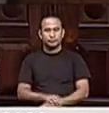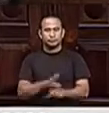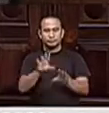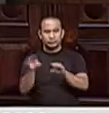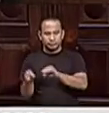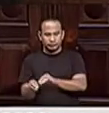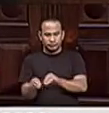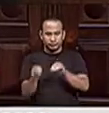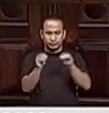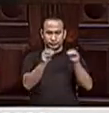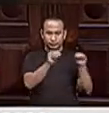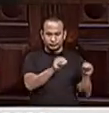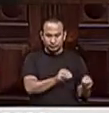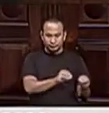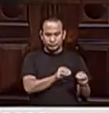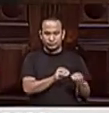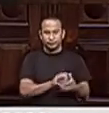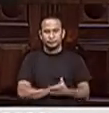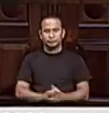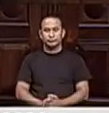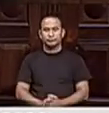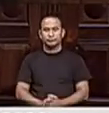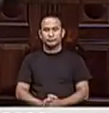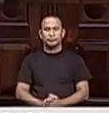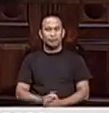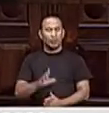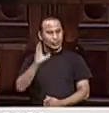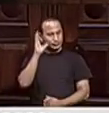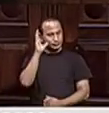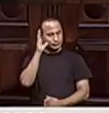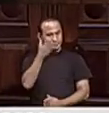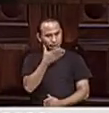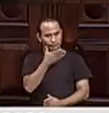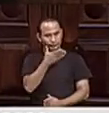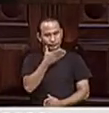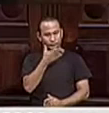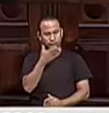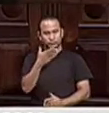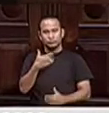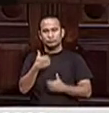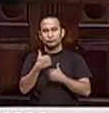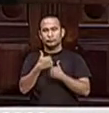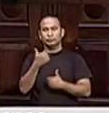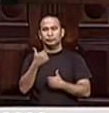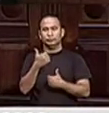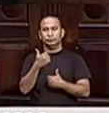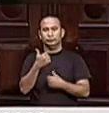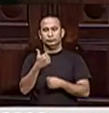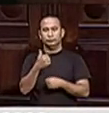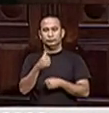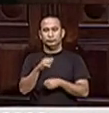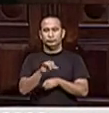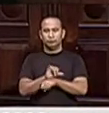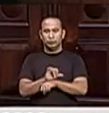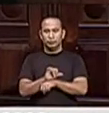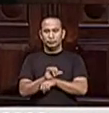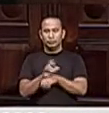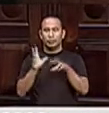transferir para o Senado a decisão sobre aquele caso.